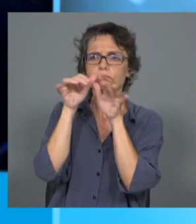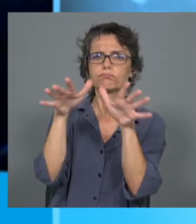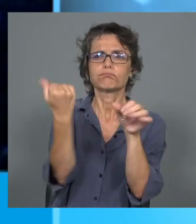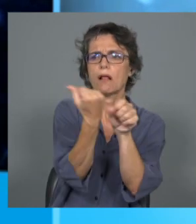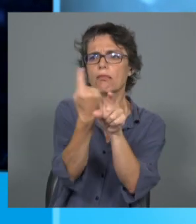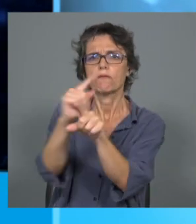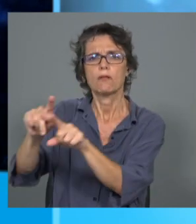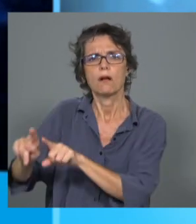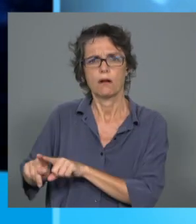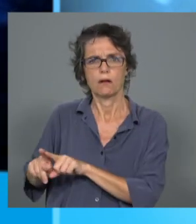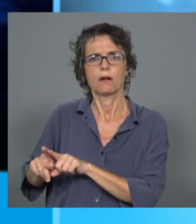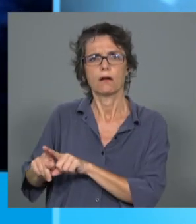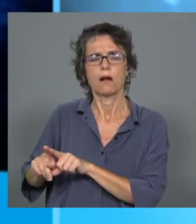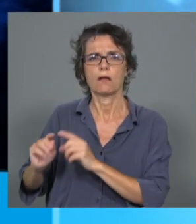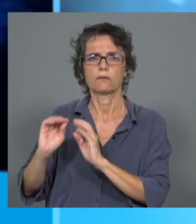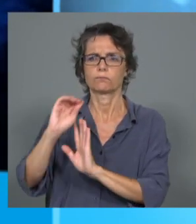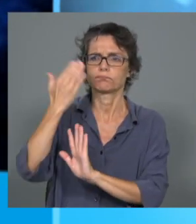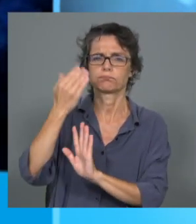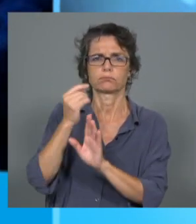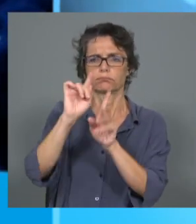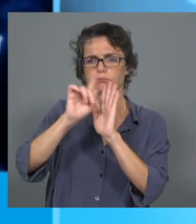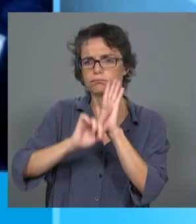atividades e por aí fora, os princípios, etc.